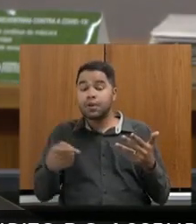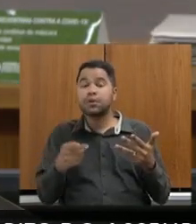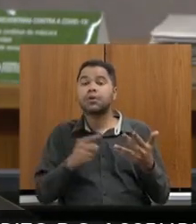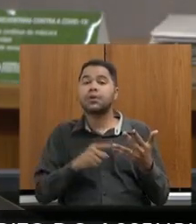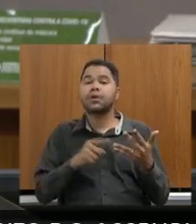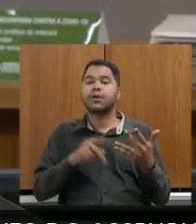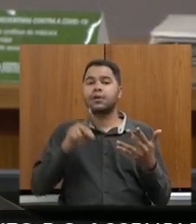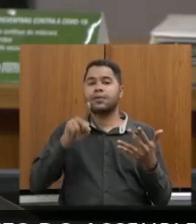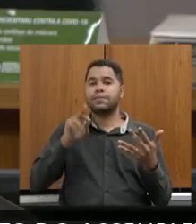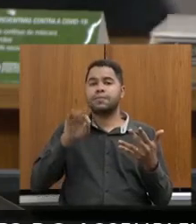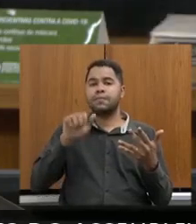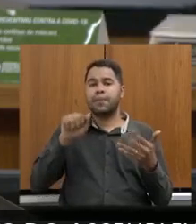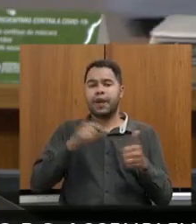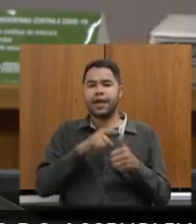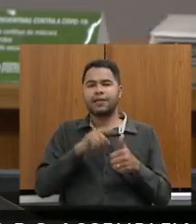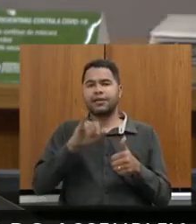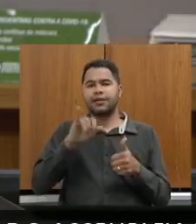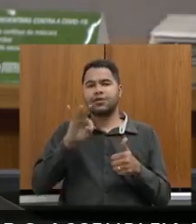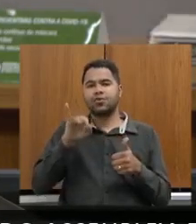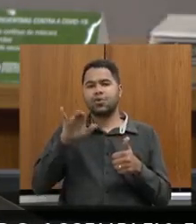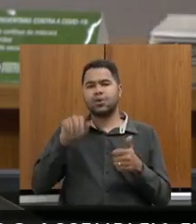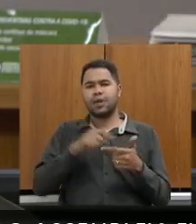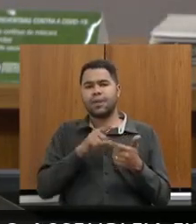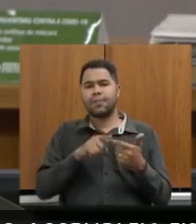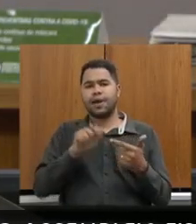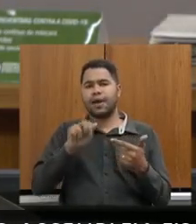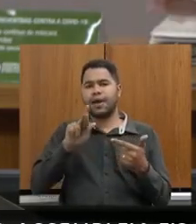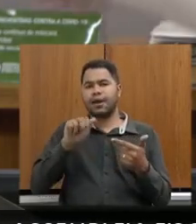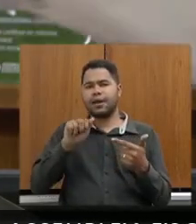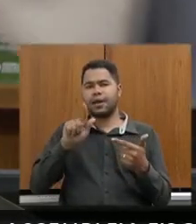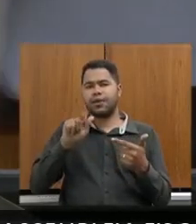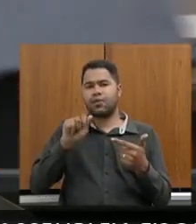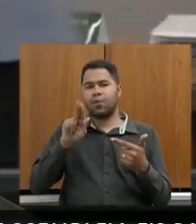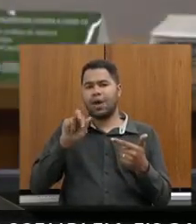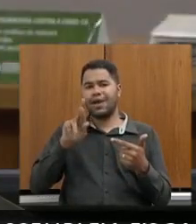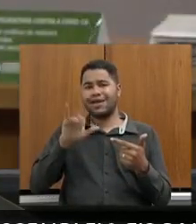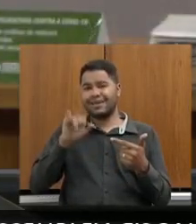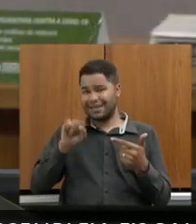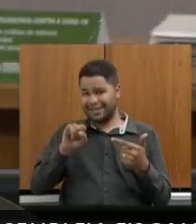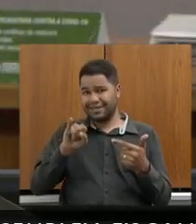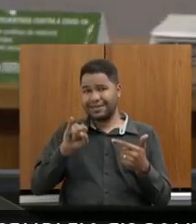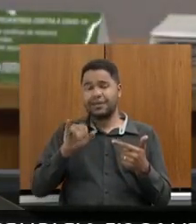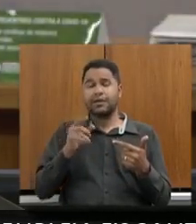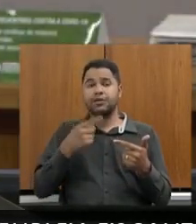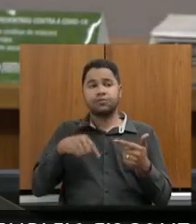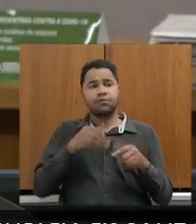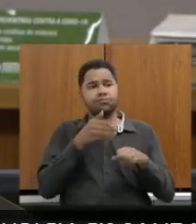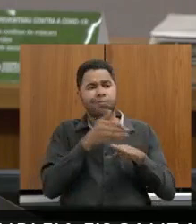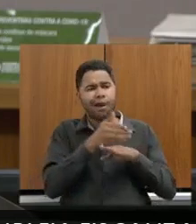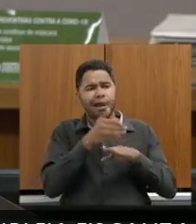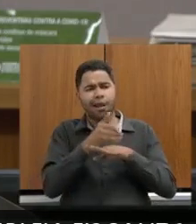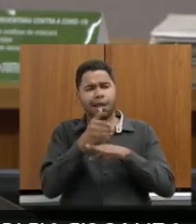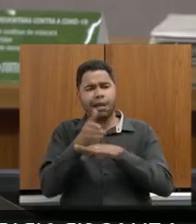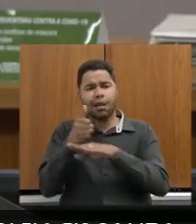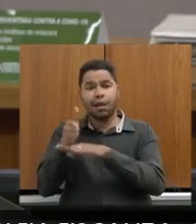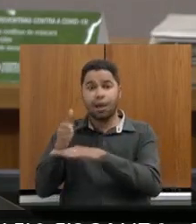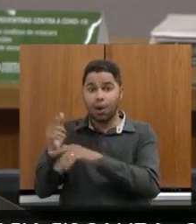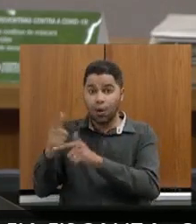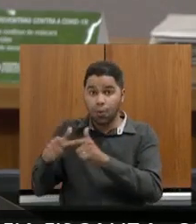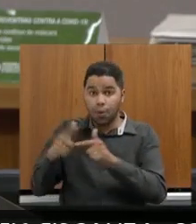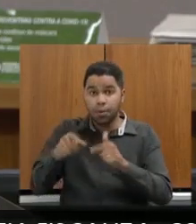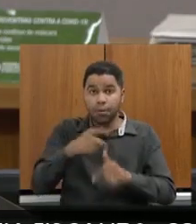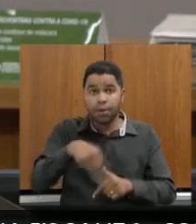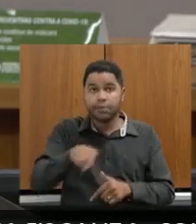cidade do Prata Ituiutaba e Araguari estão temos rodado temos ido a onde os problemas